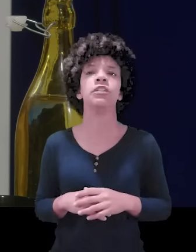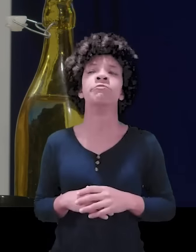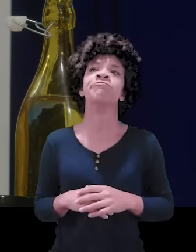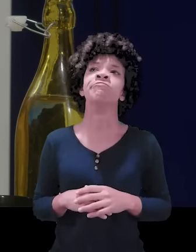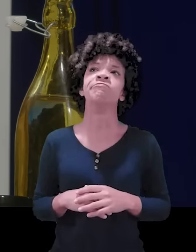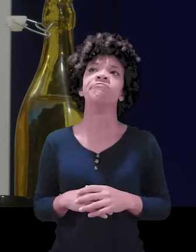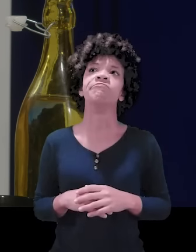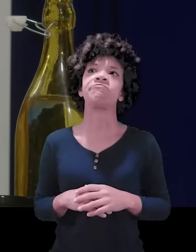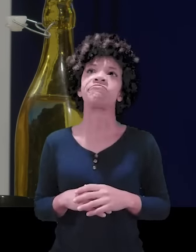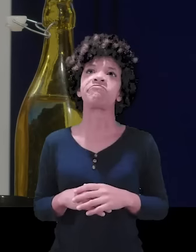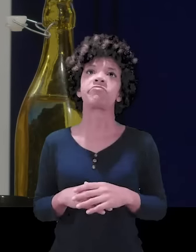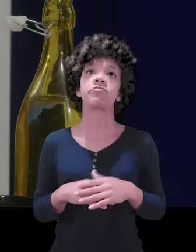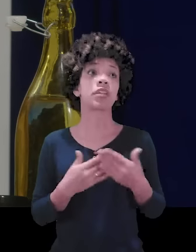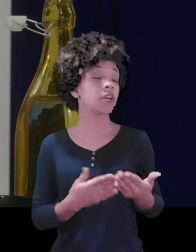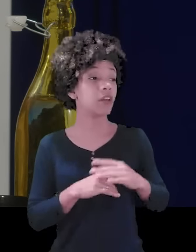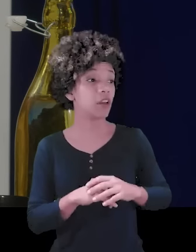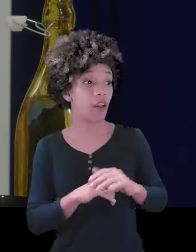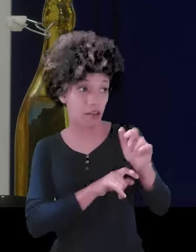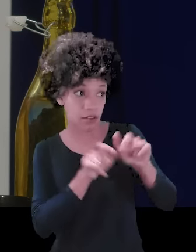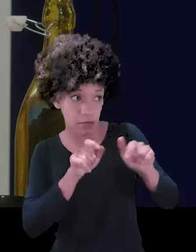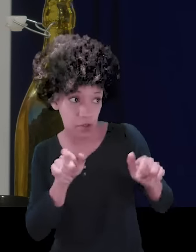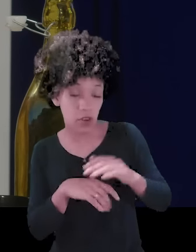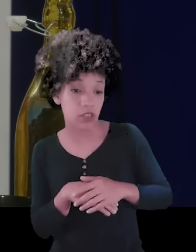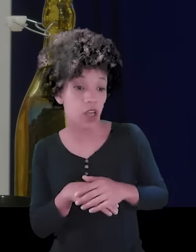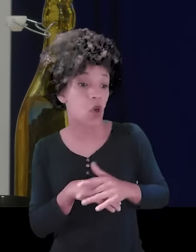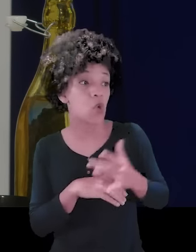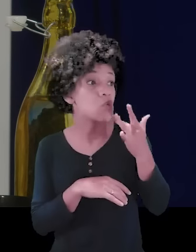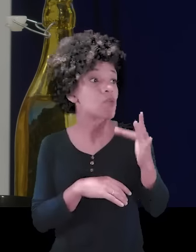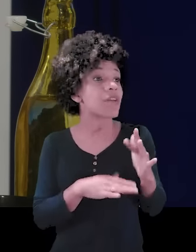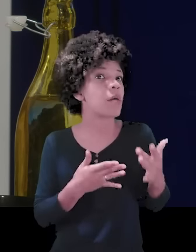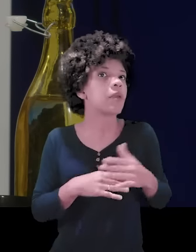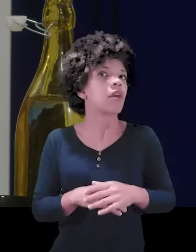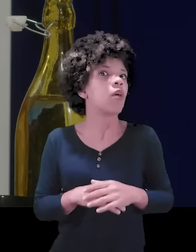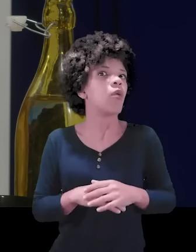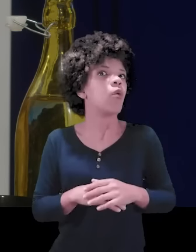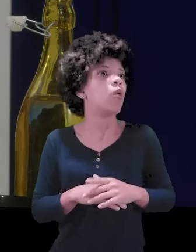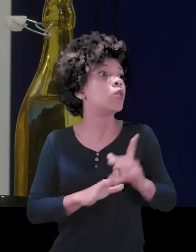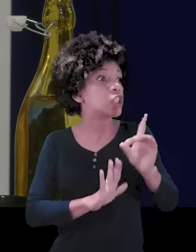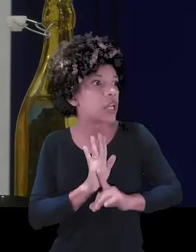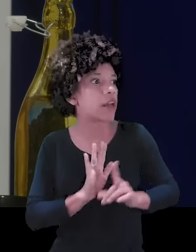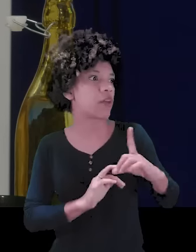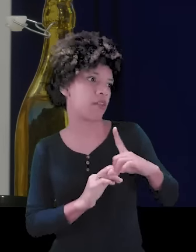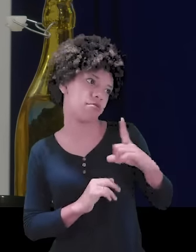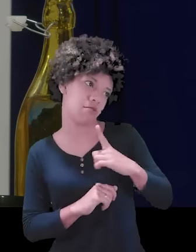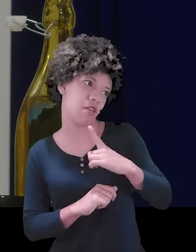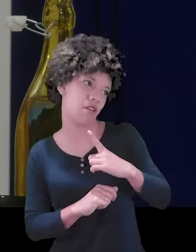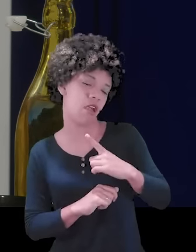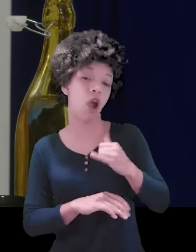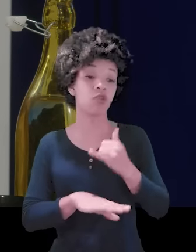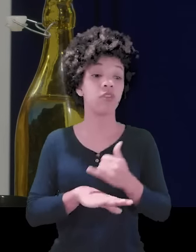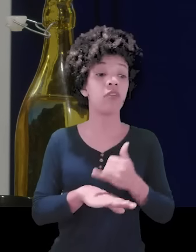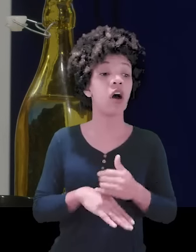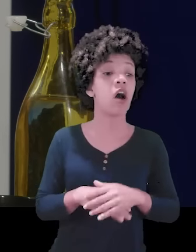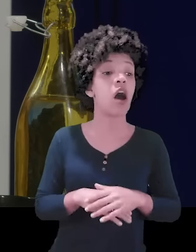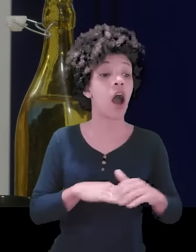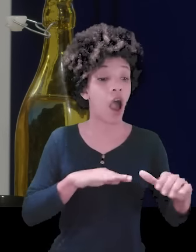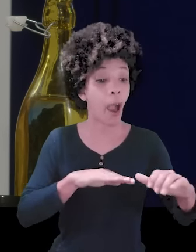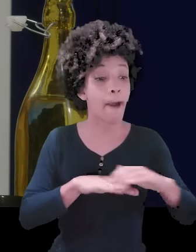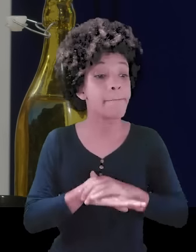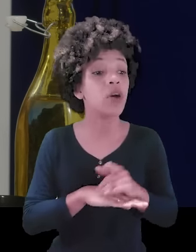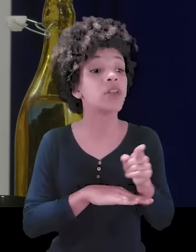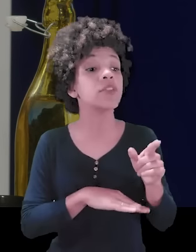é E aí essas pessoas não têm noção dos direitos quem está aí o patrão falou assim olha bota que